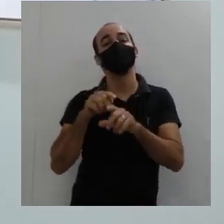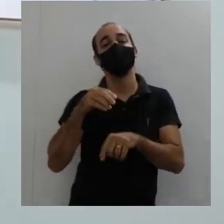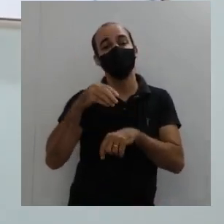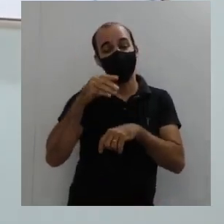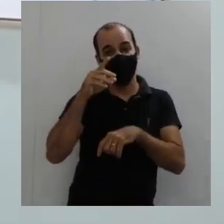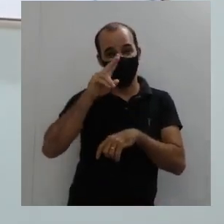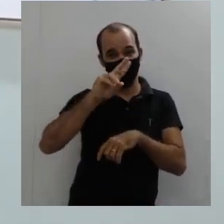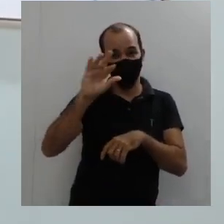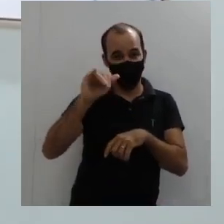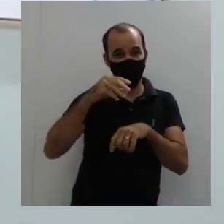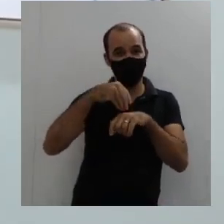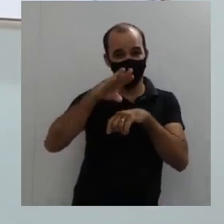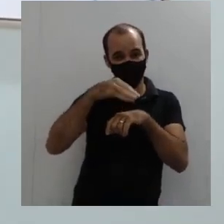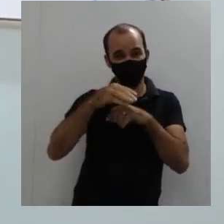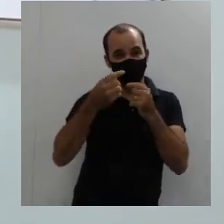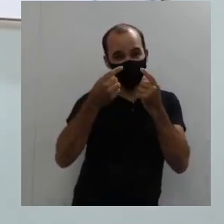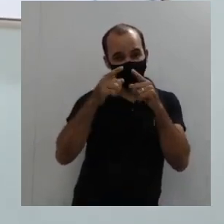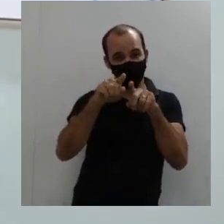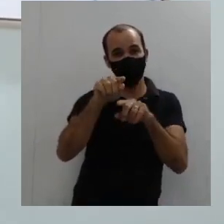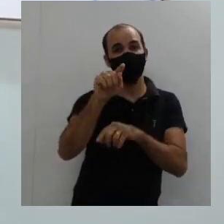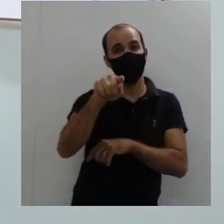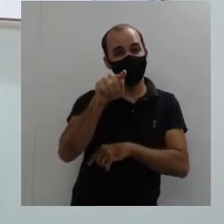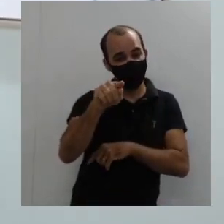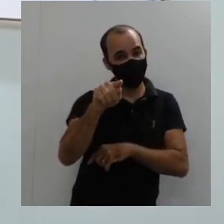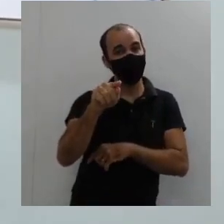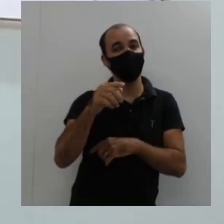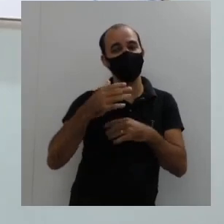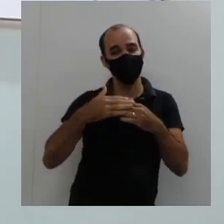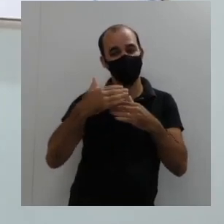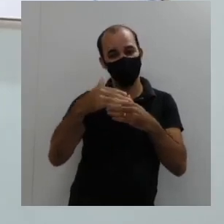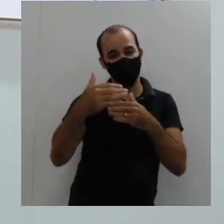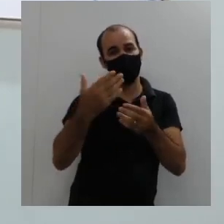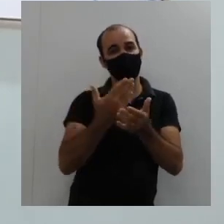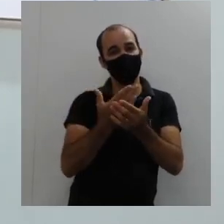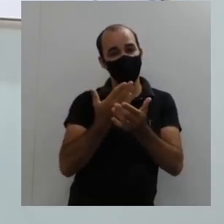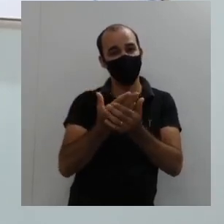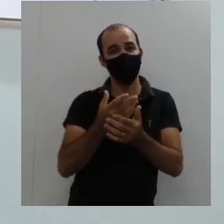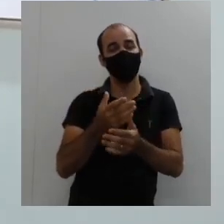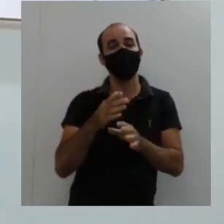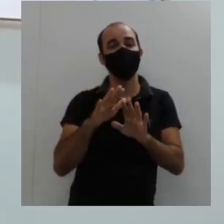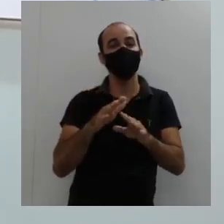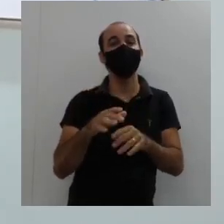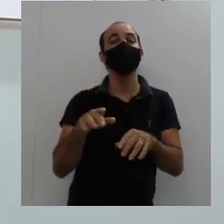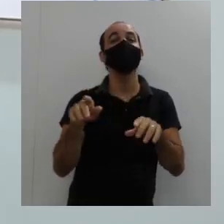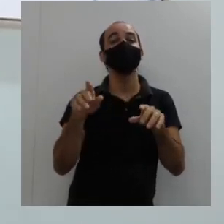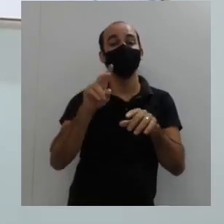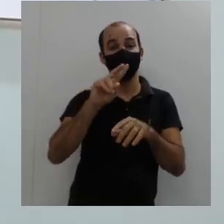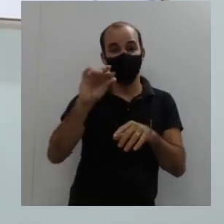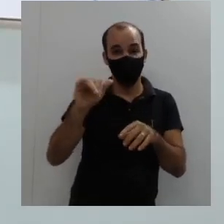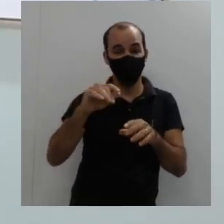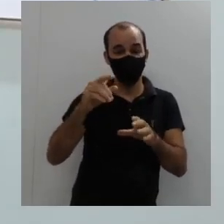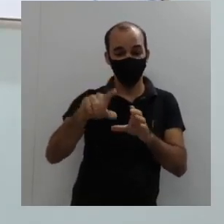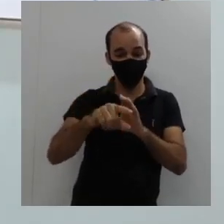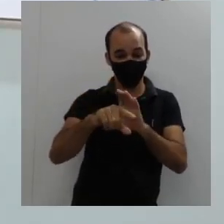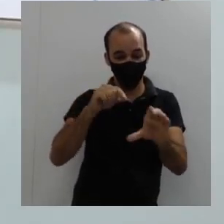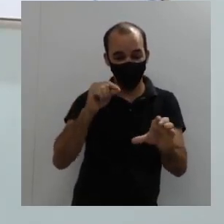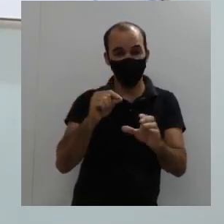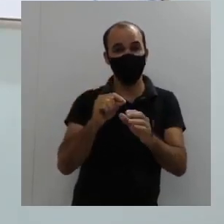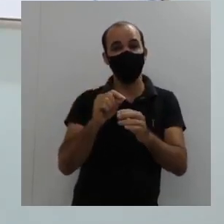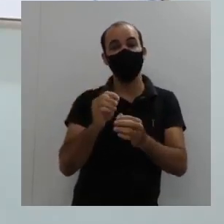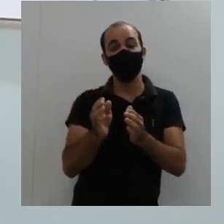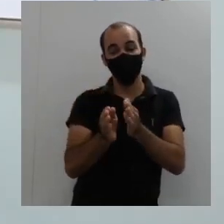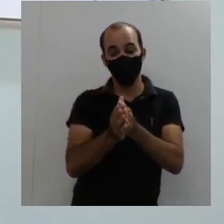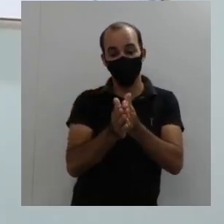um desafio e você vai participar desse desafio e vai concorrer um livro na área de filosofia, tá